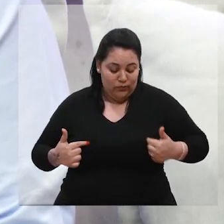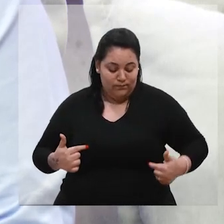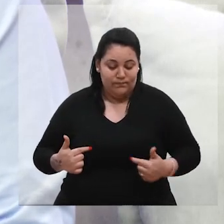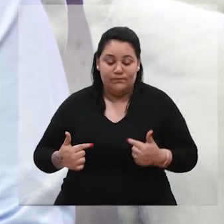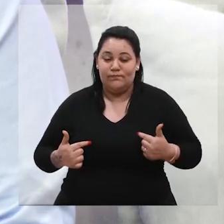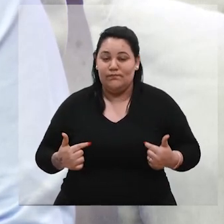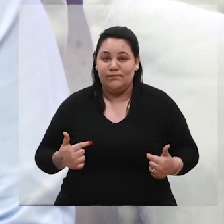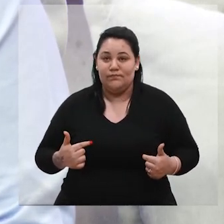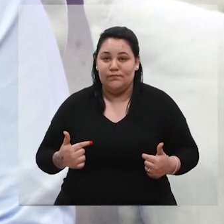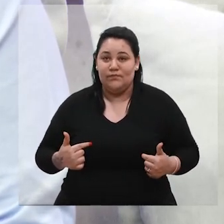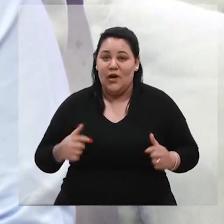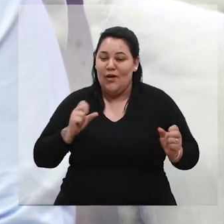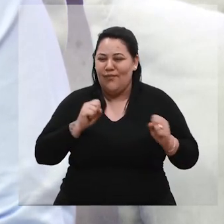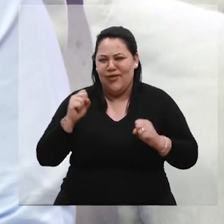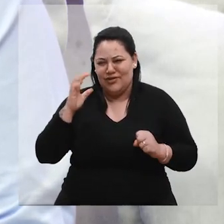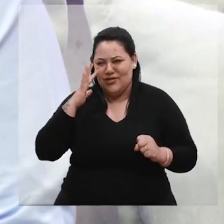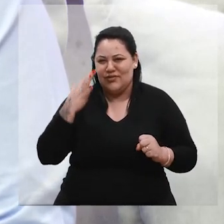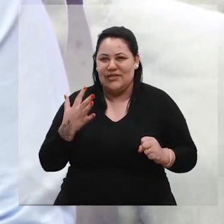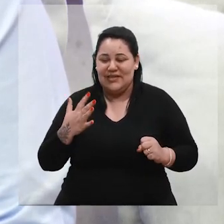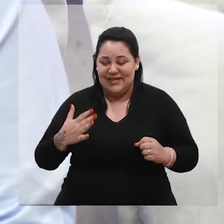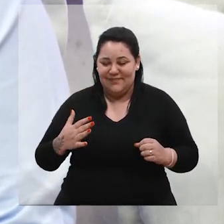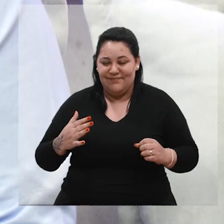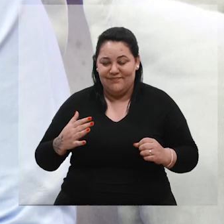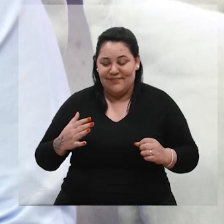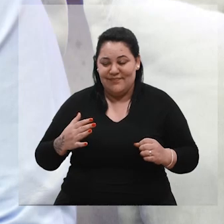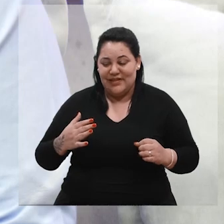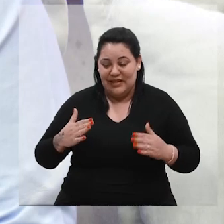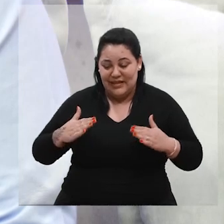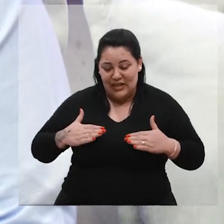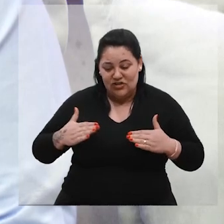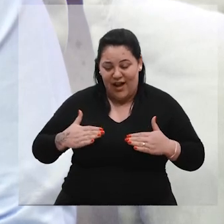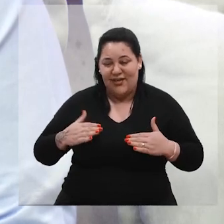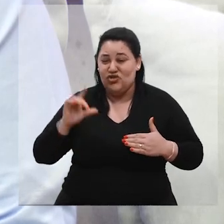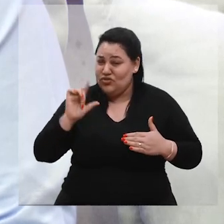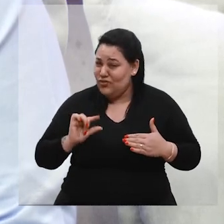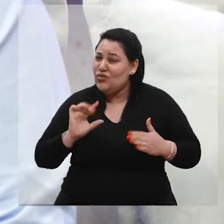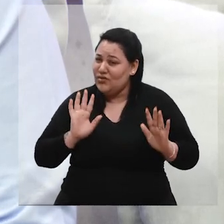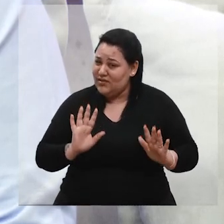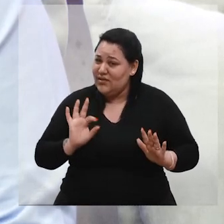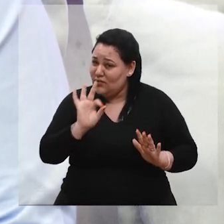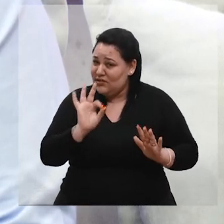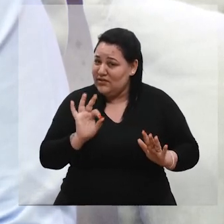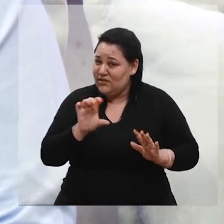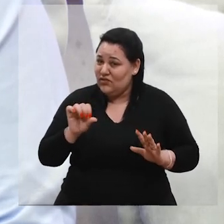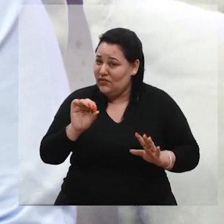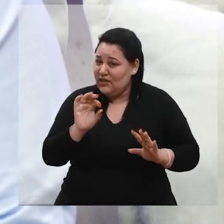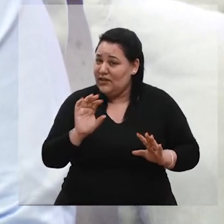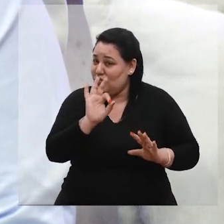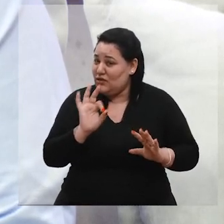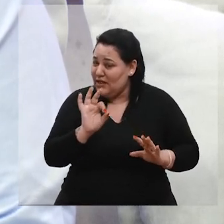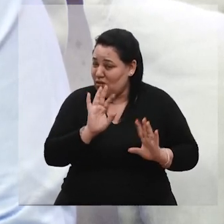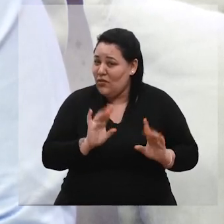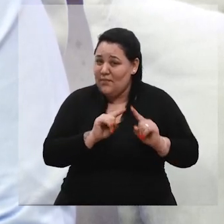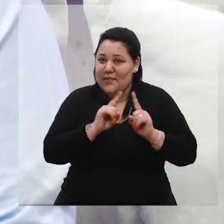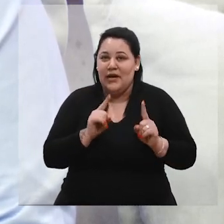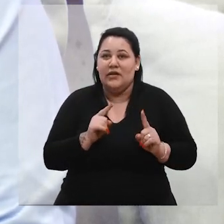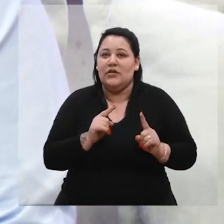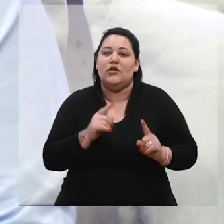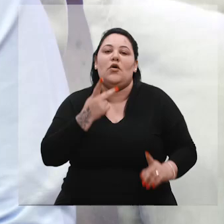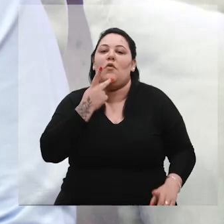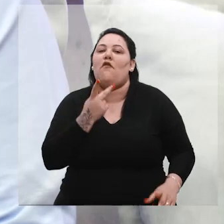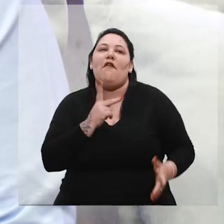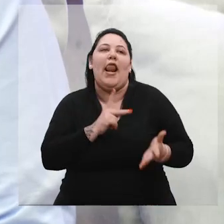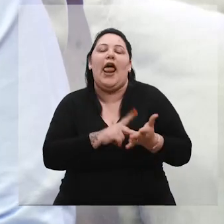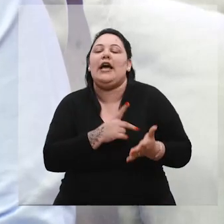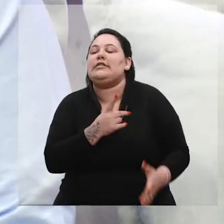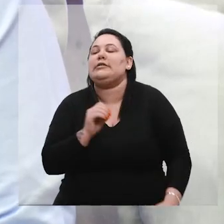é inevitável deixar um pouquinho de tecido mamário. Então, assim, diminui muito, tá? Mais de 90% as chances. Mas a gente não pode